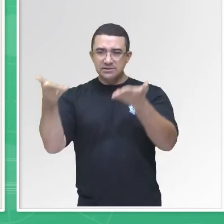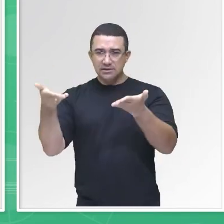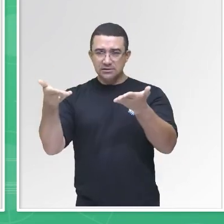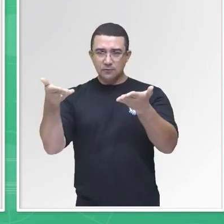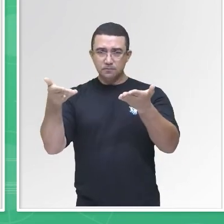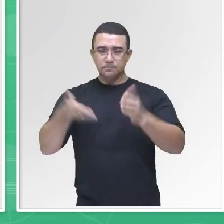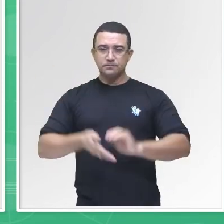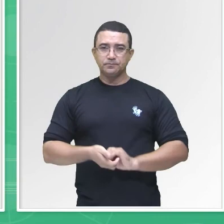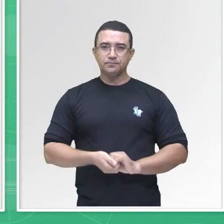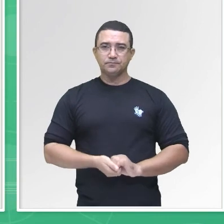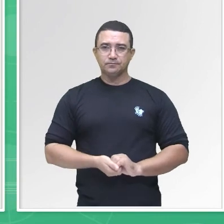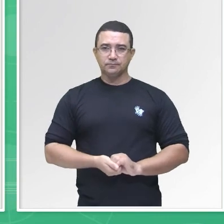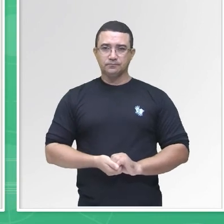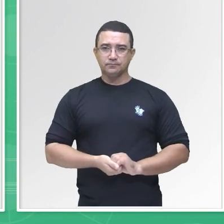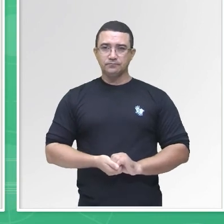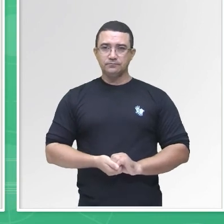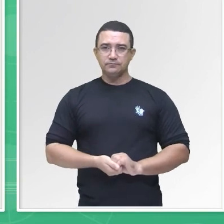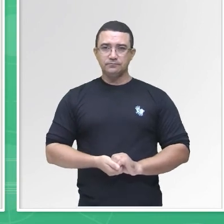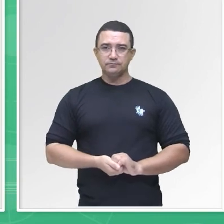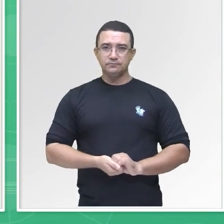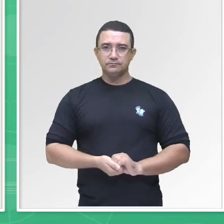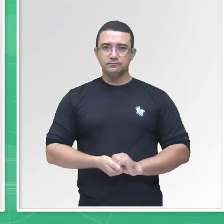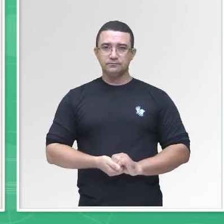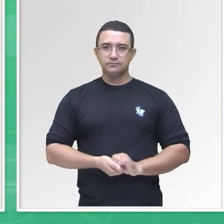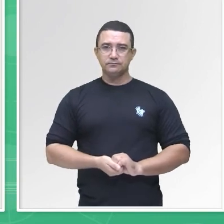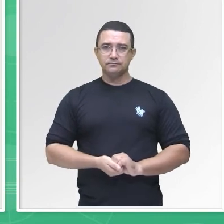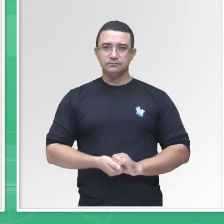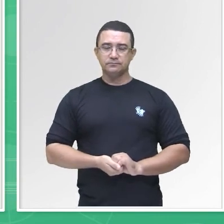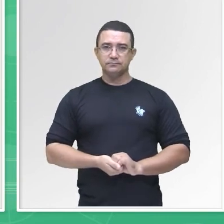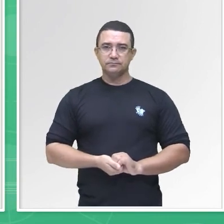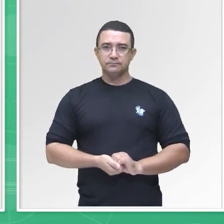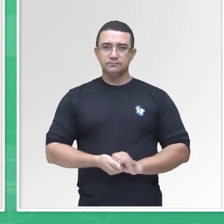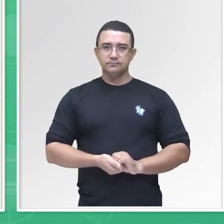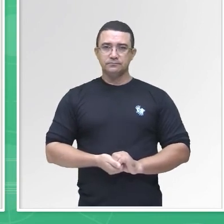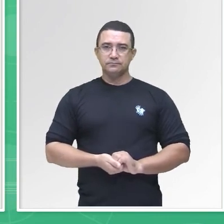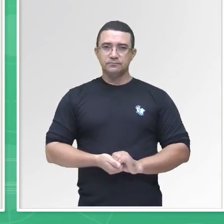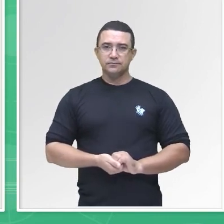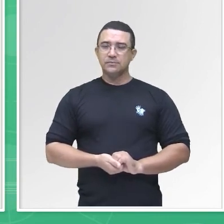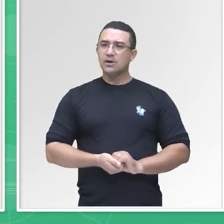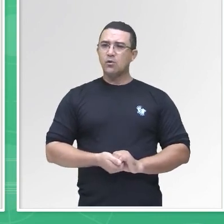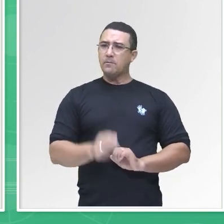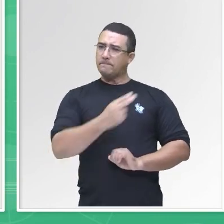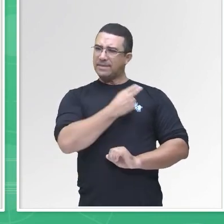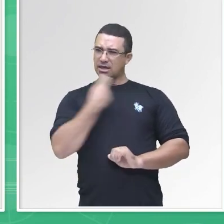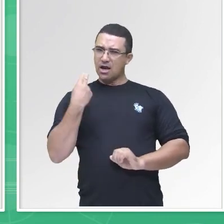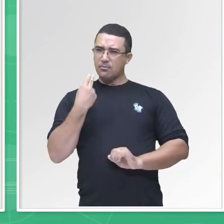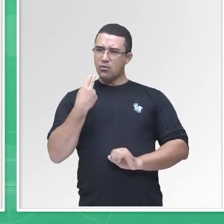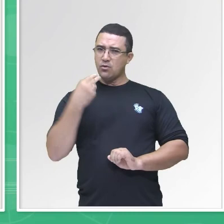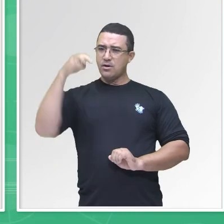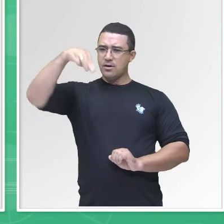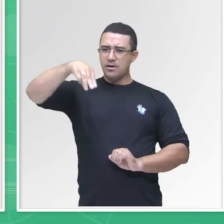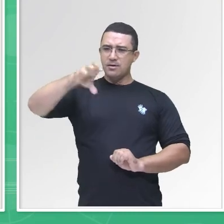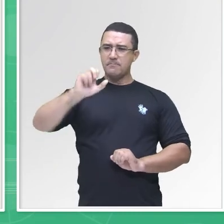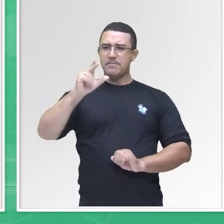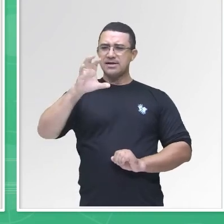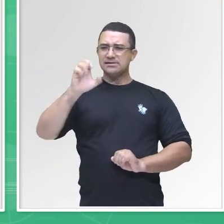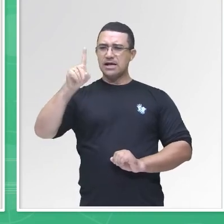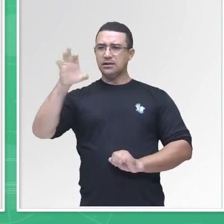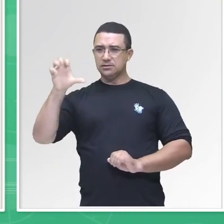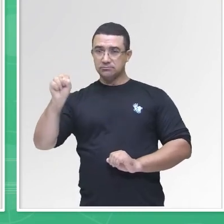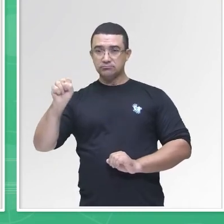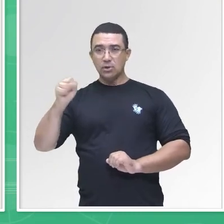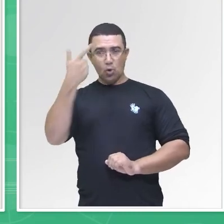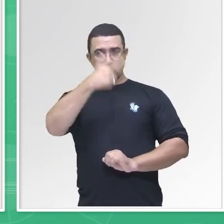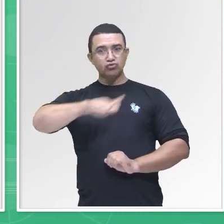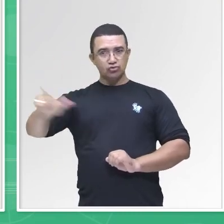presentação. Ok? Vamos lá. Vamos seguir. Me llamo Mercedes. E ela continua, né? Na apresentação.